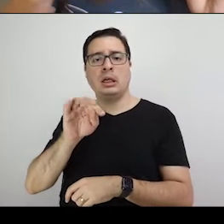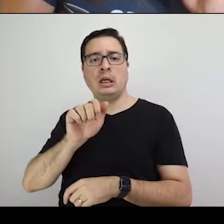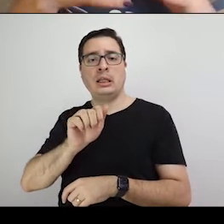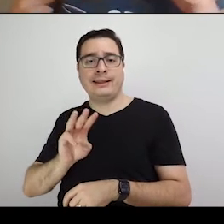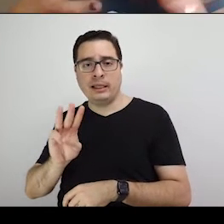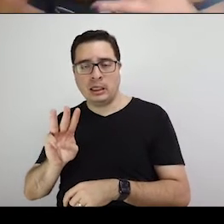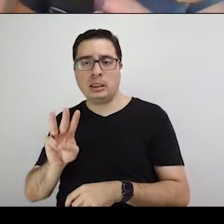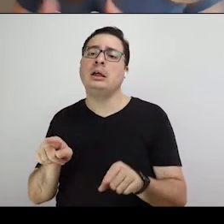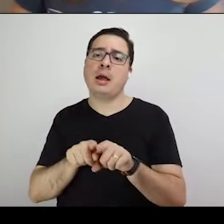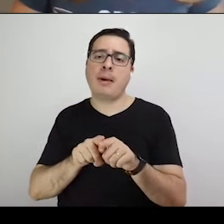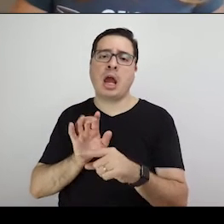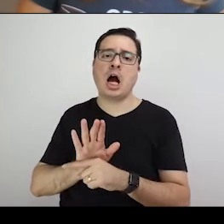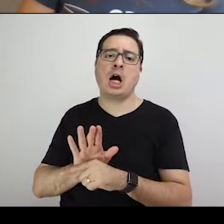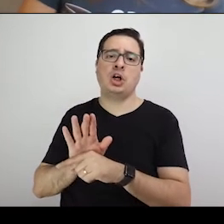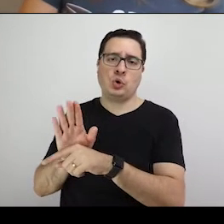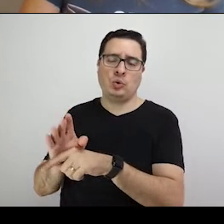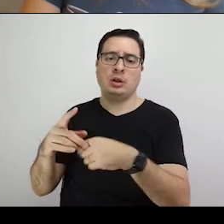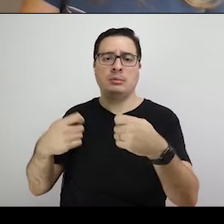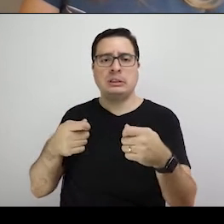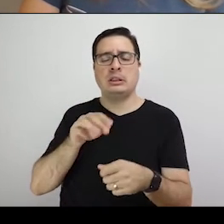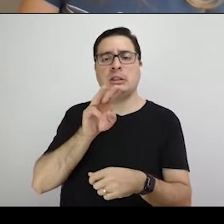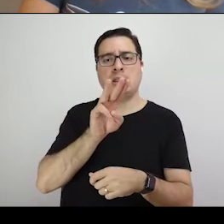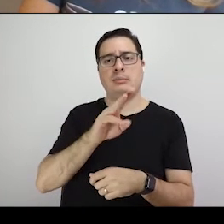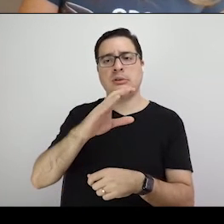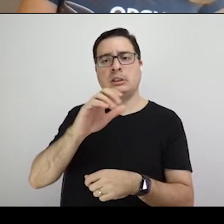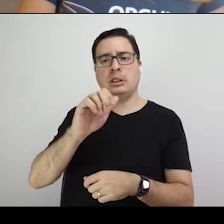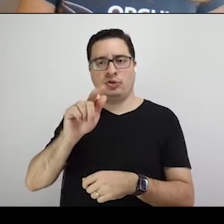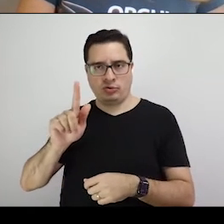contribui aí com as recomendações do WCAG.